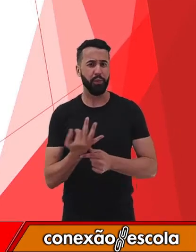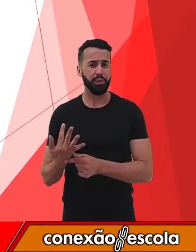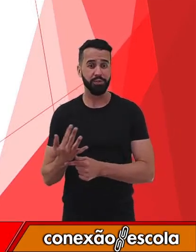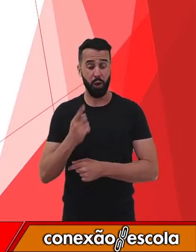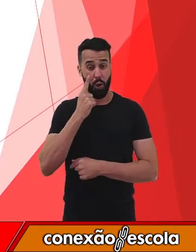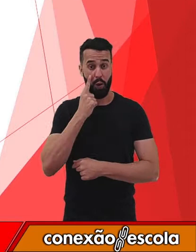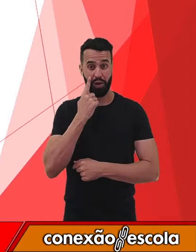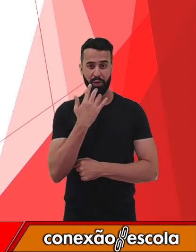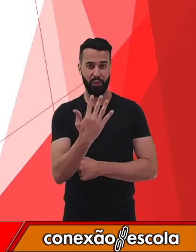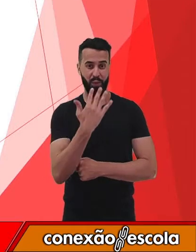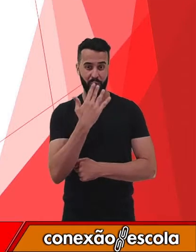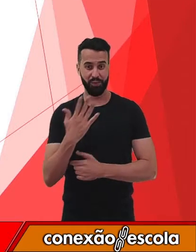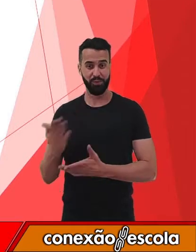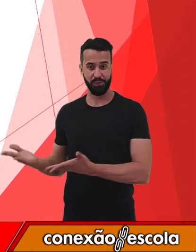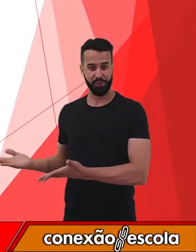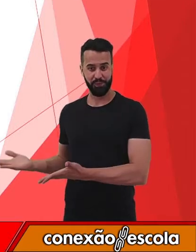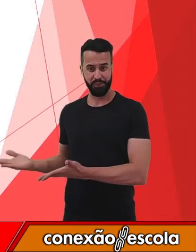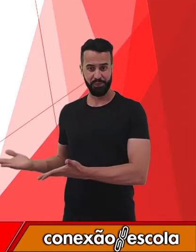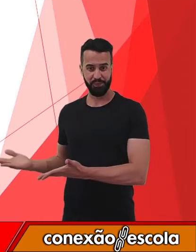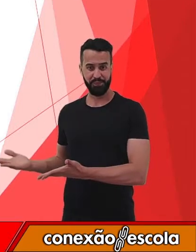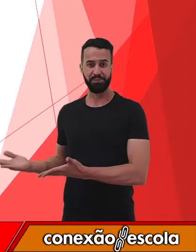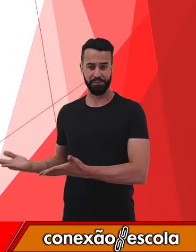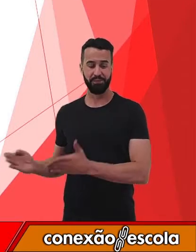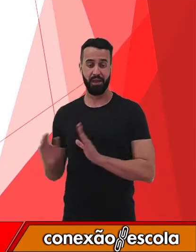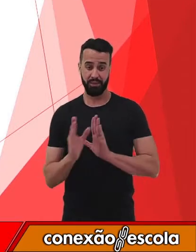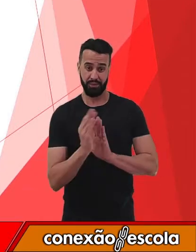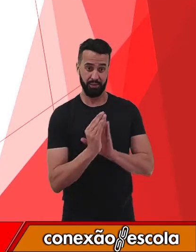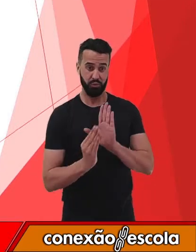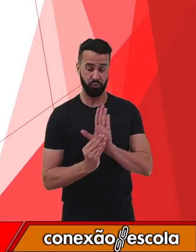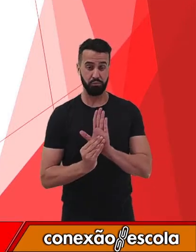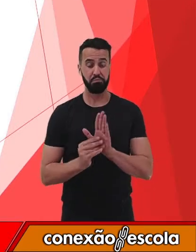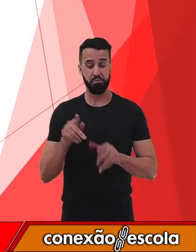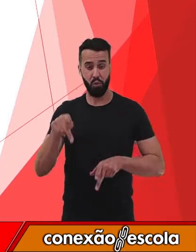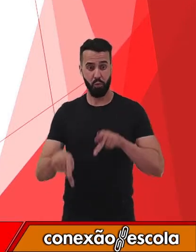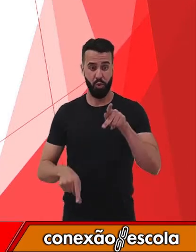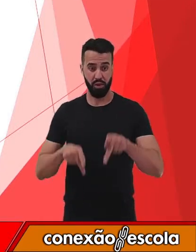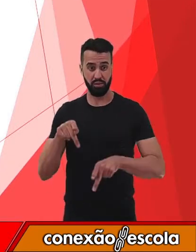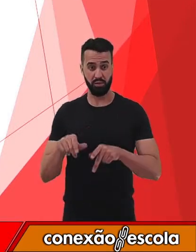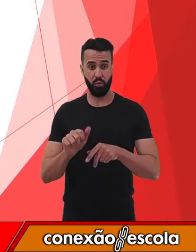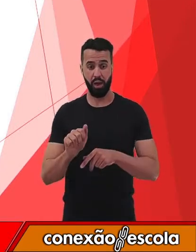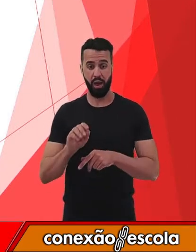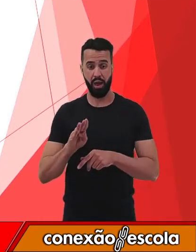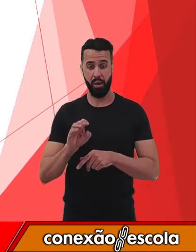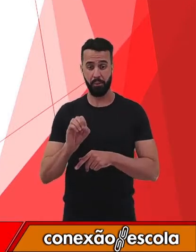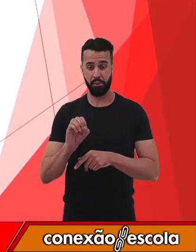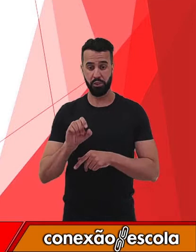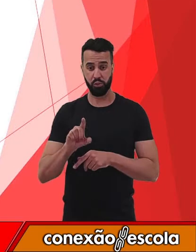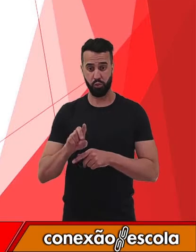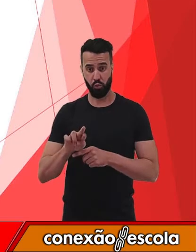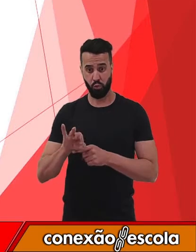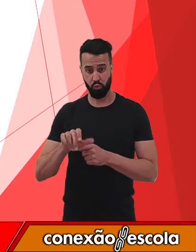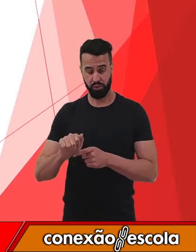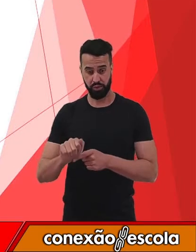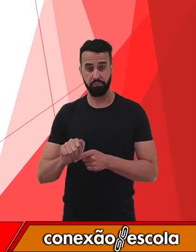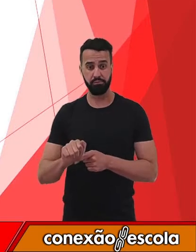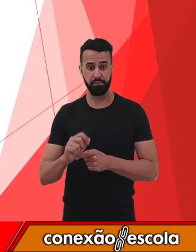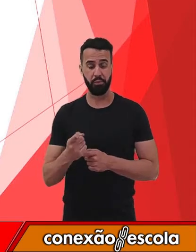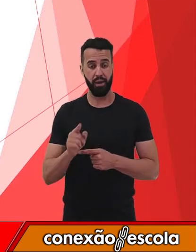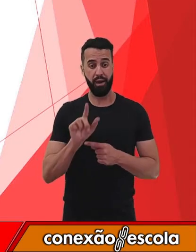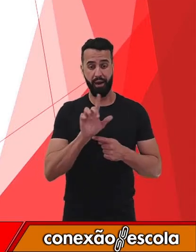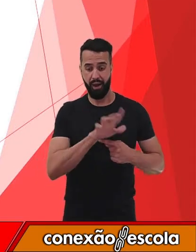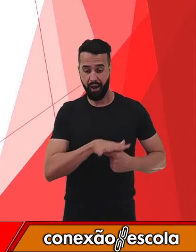coloridinho na tela para você os dados de população absoluta, área total e